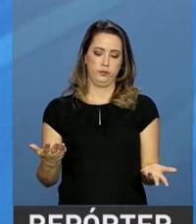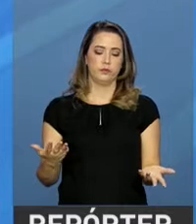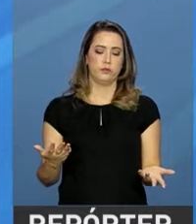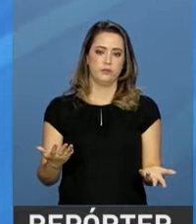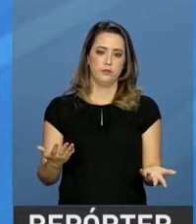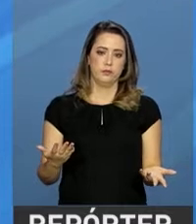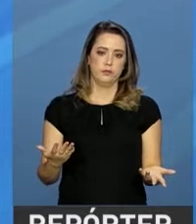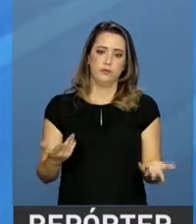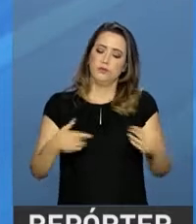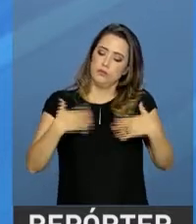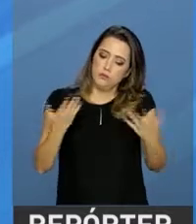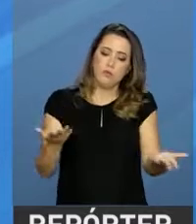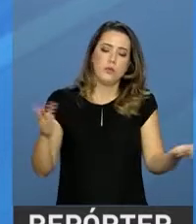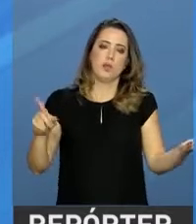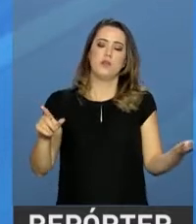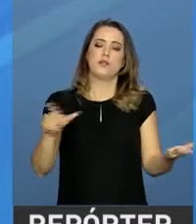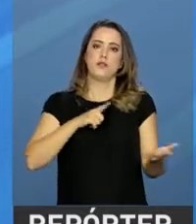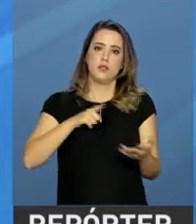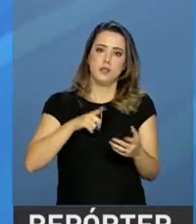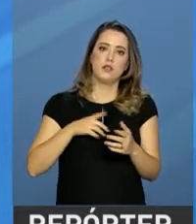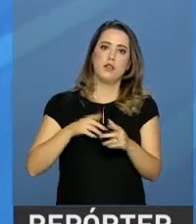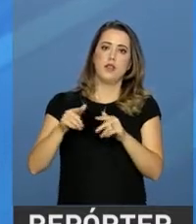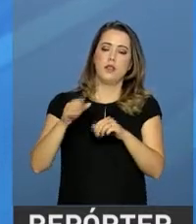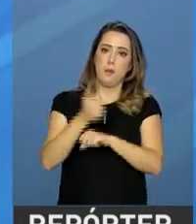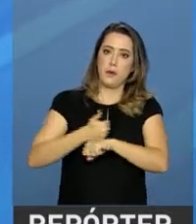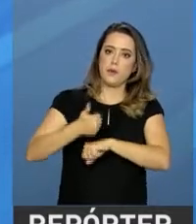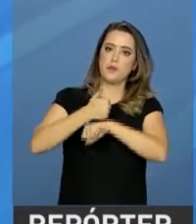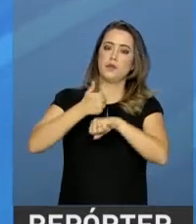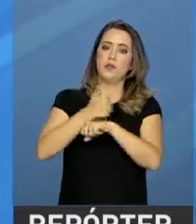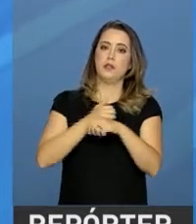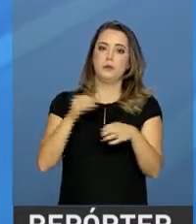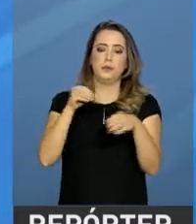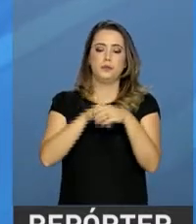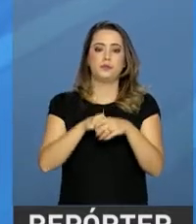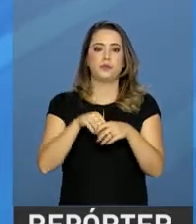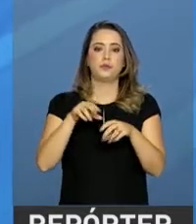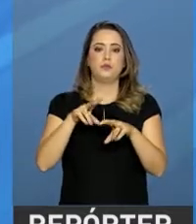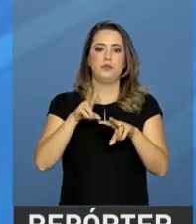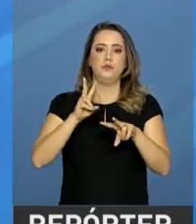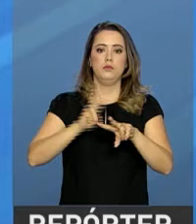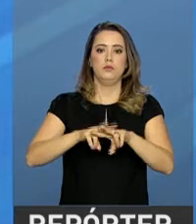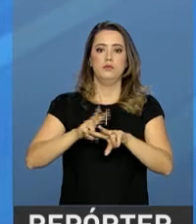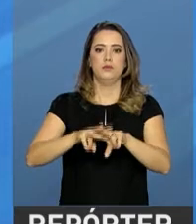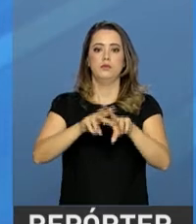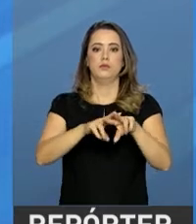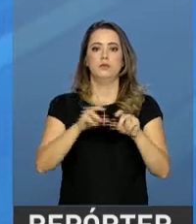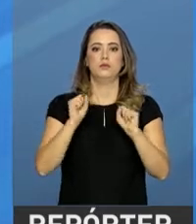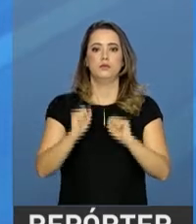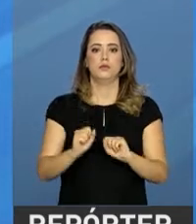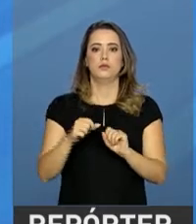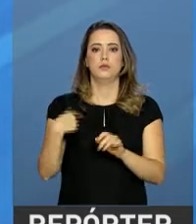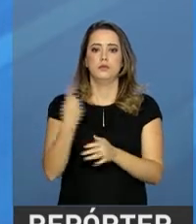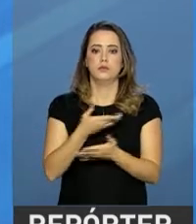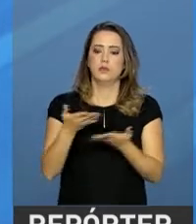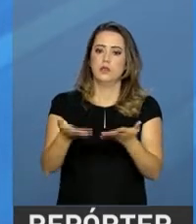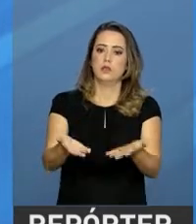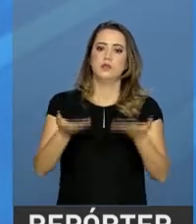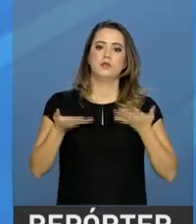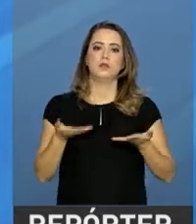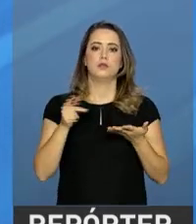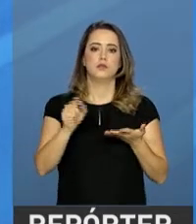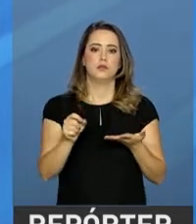e evidentemente existem profissões dentro das empresas que podem se nós acolhemos